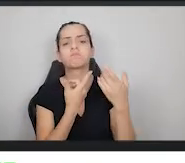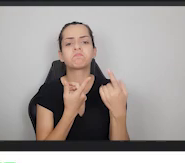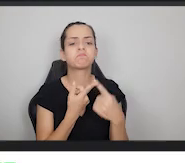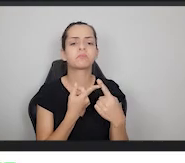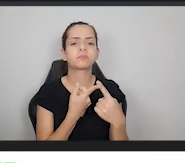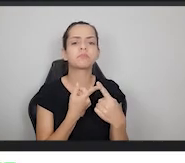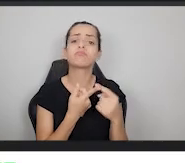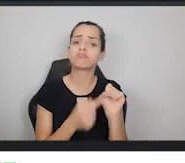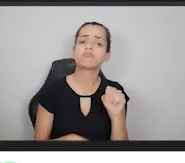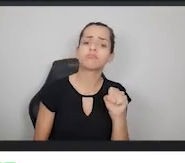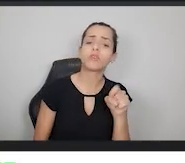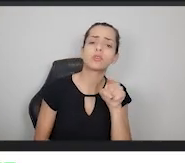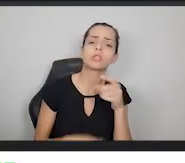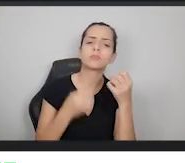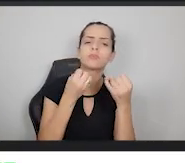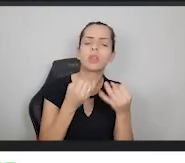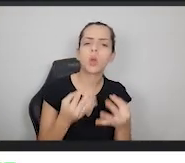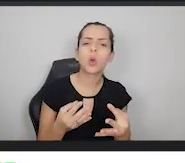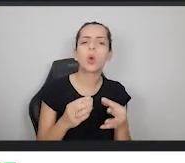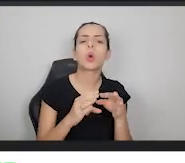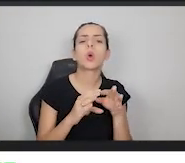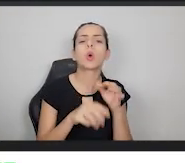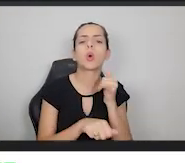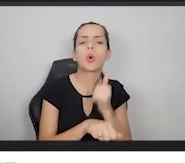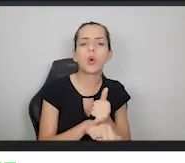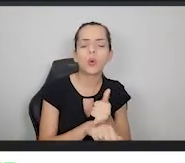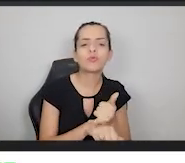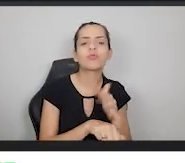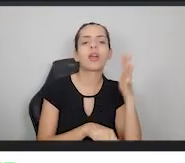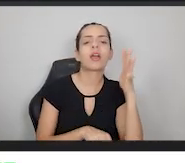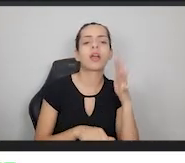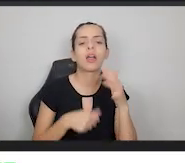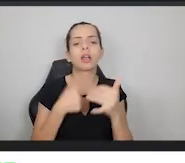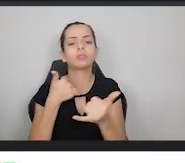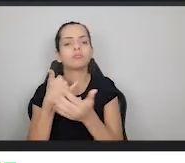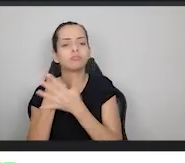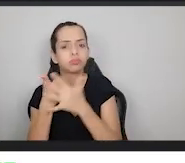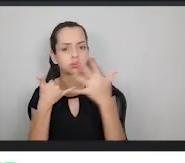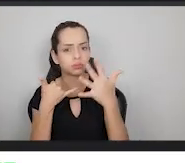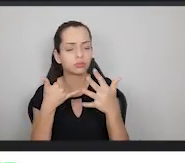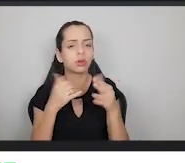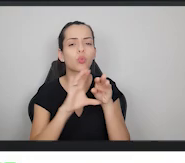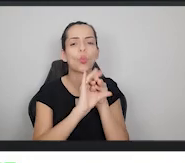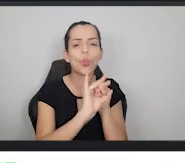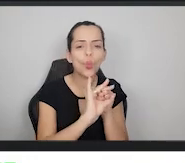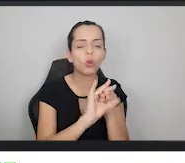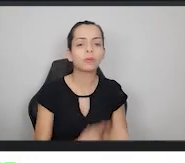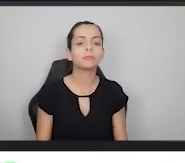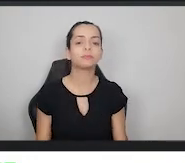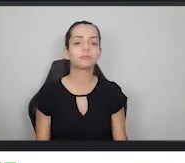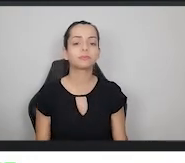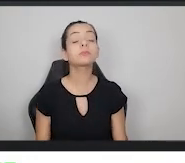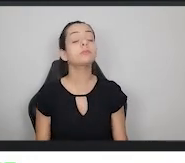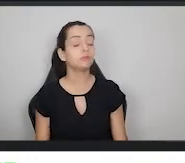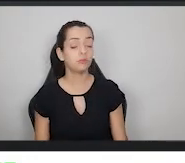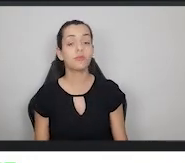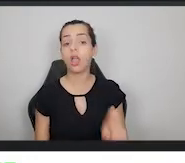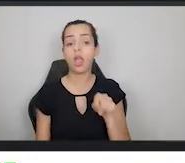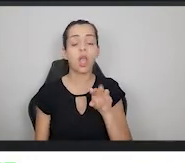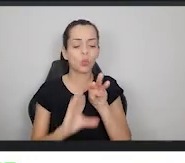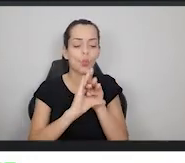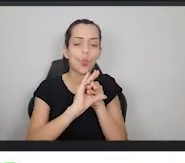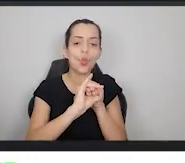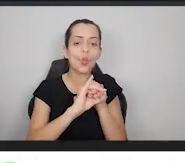trançada? Existe alguma razão específica? O fato de ser trançado? Isso.